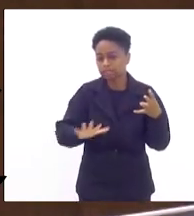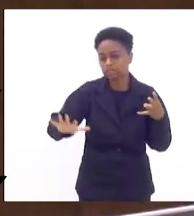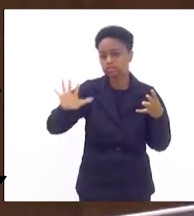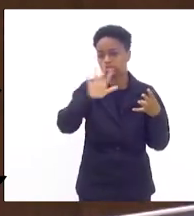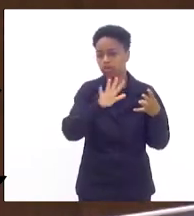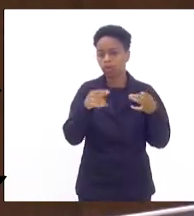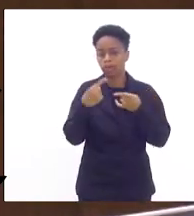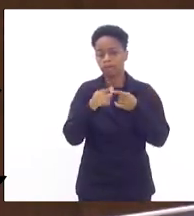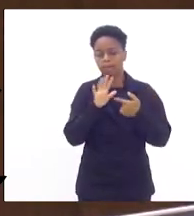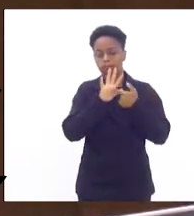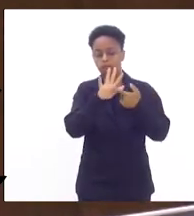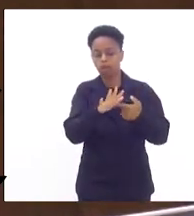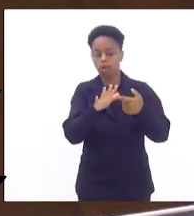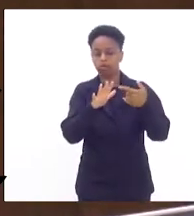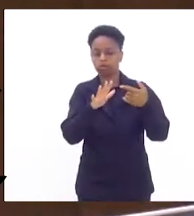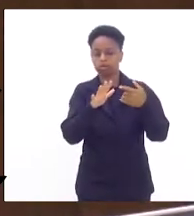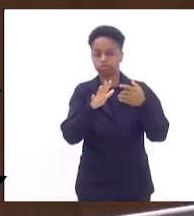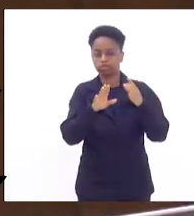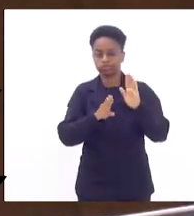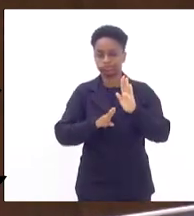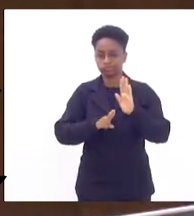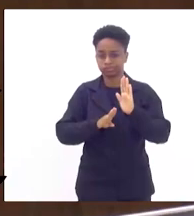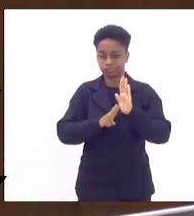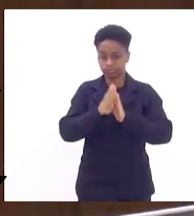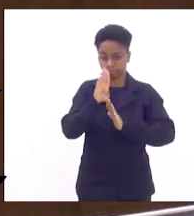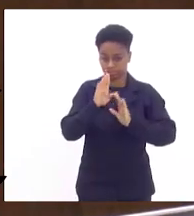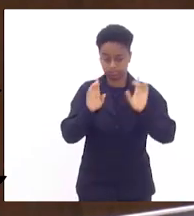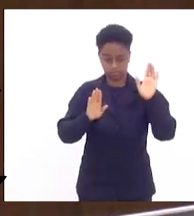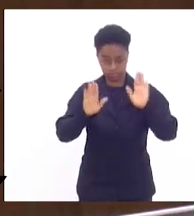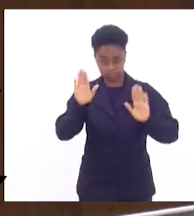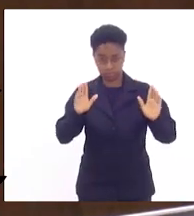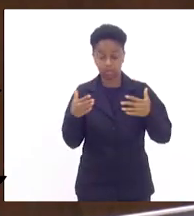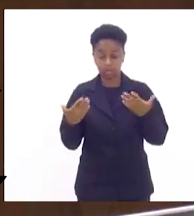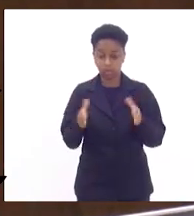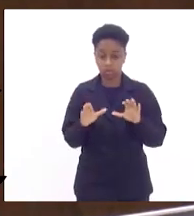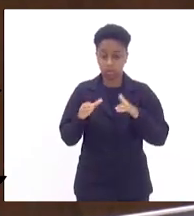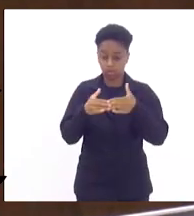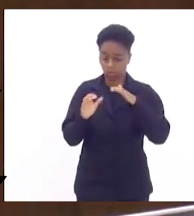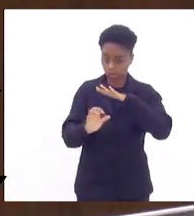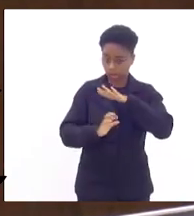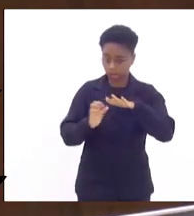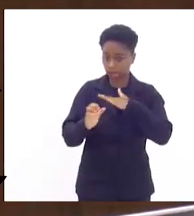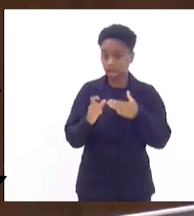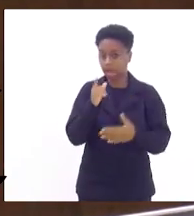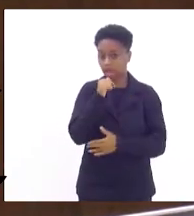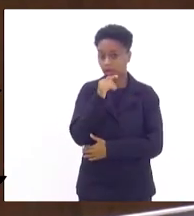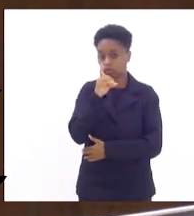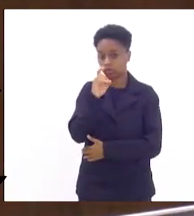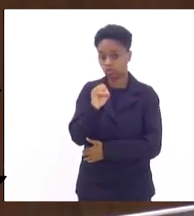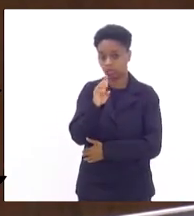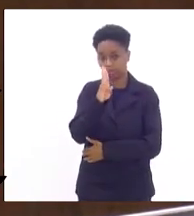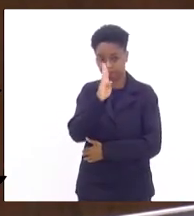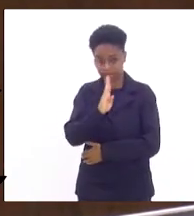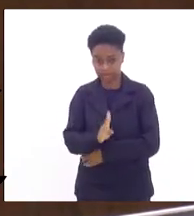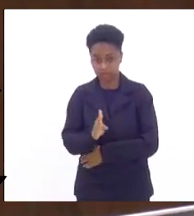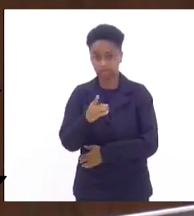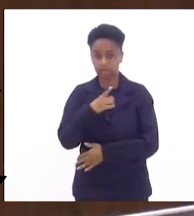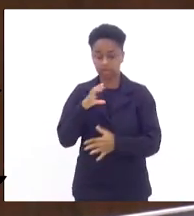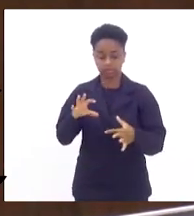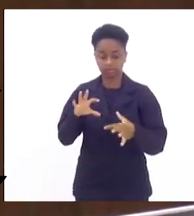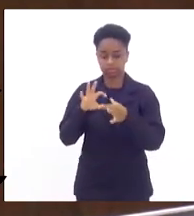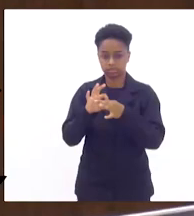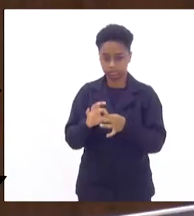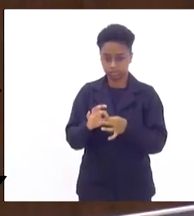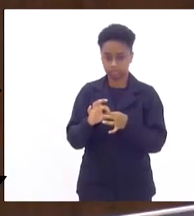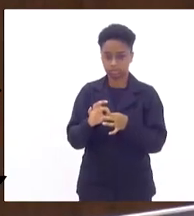esse ranking. Esse mesmo Grupo Águas do Brasil, ele é sócio de uma concessão municipal hoje na Zona Oeste do Rio de